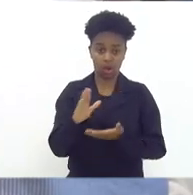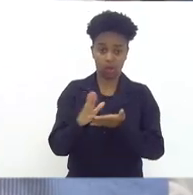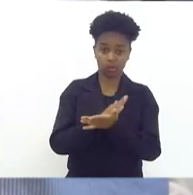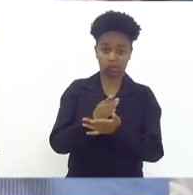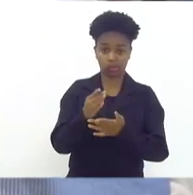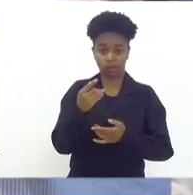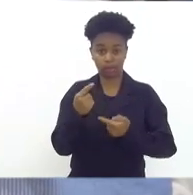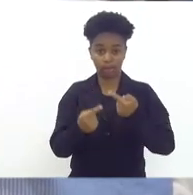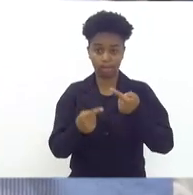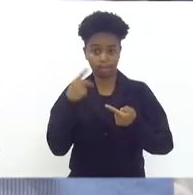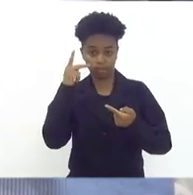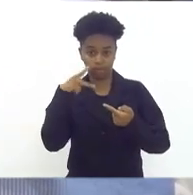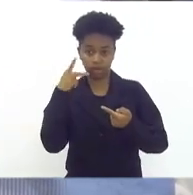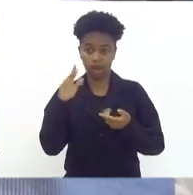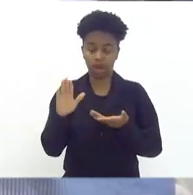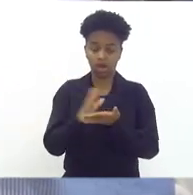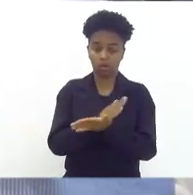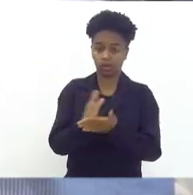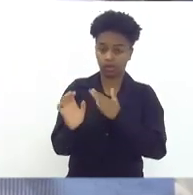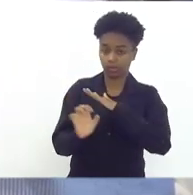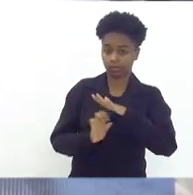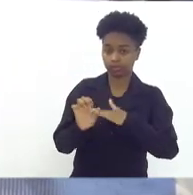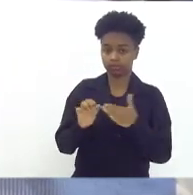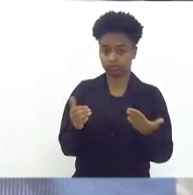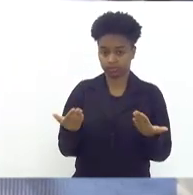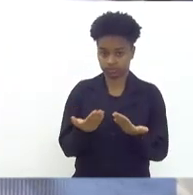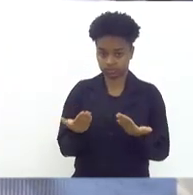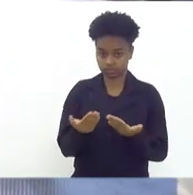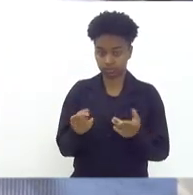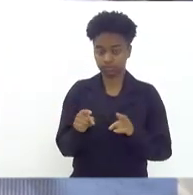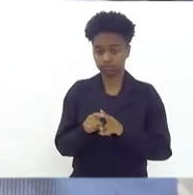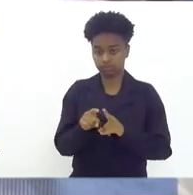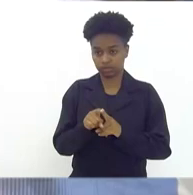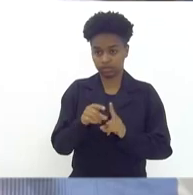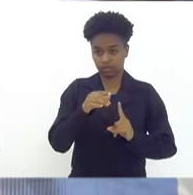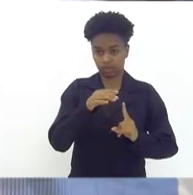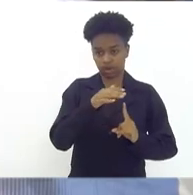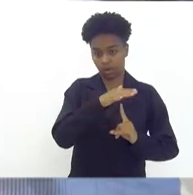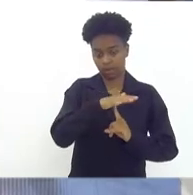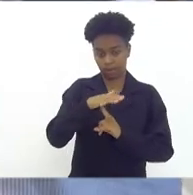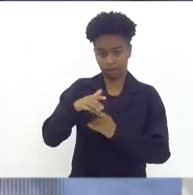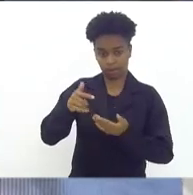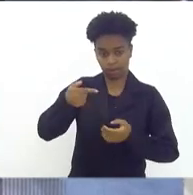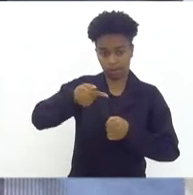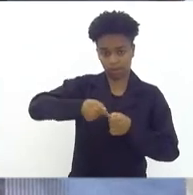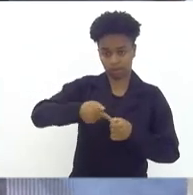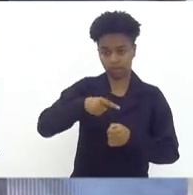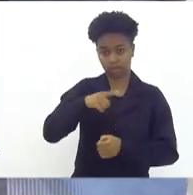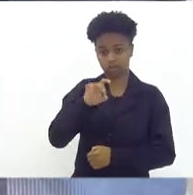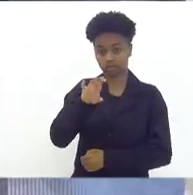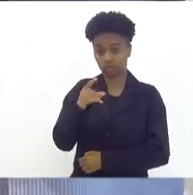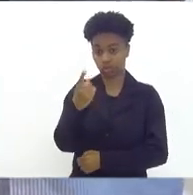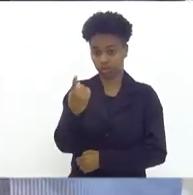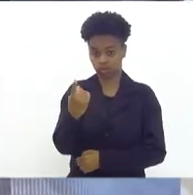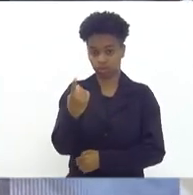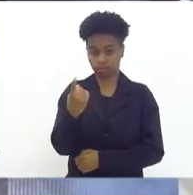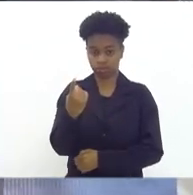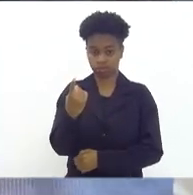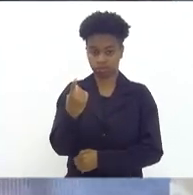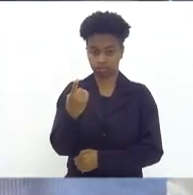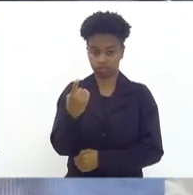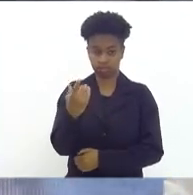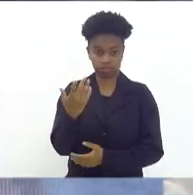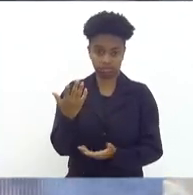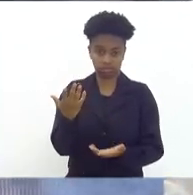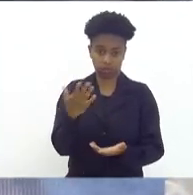alguns empresários agora e os postos que tem apenas um posto no caso que o meu